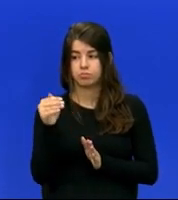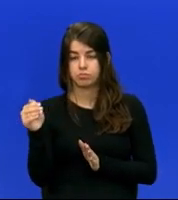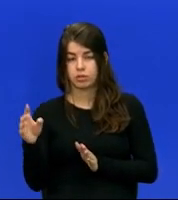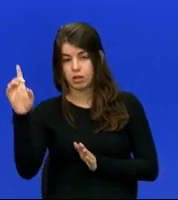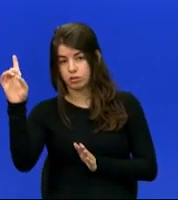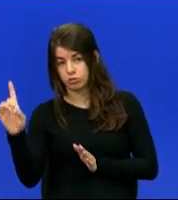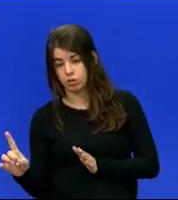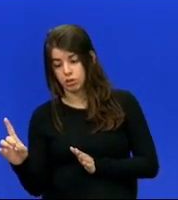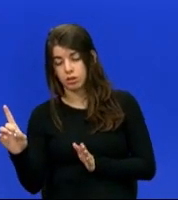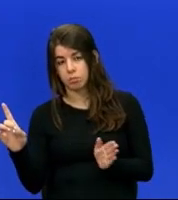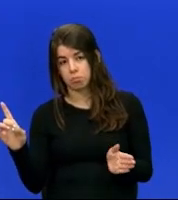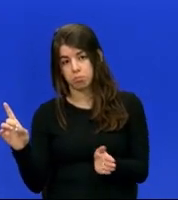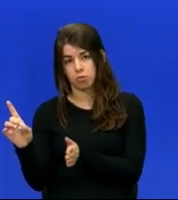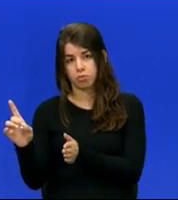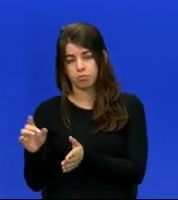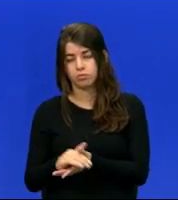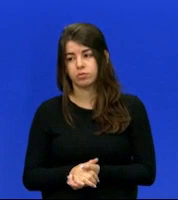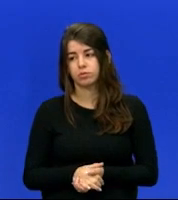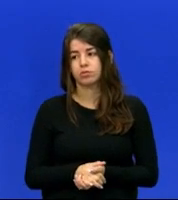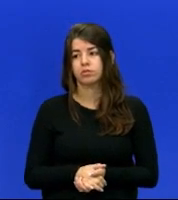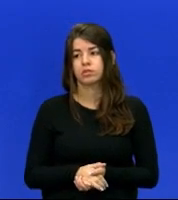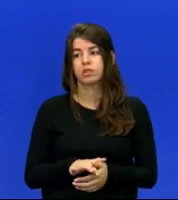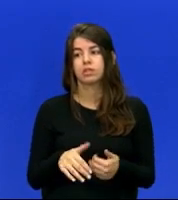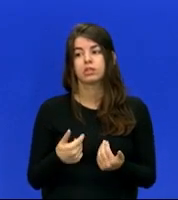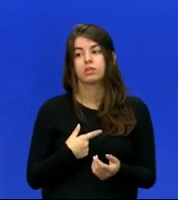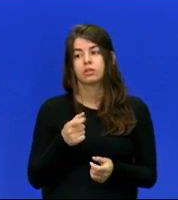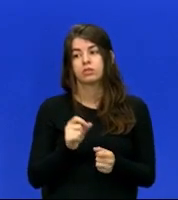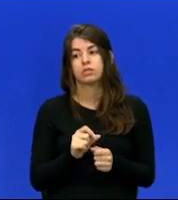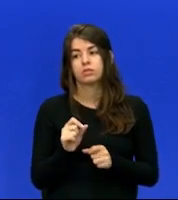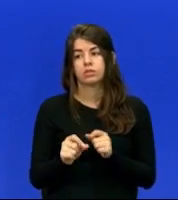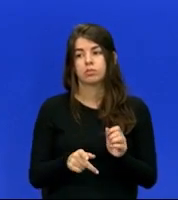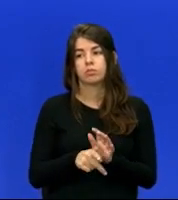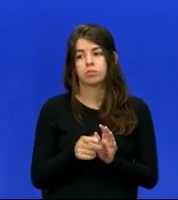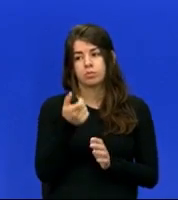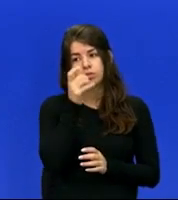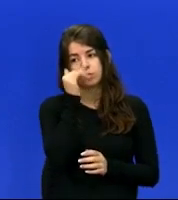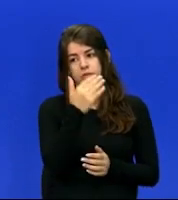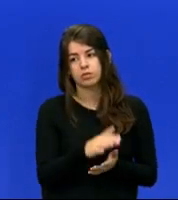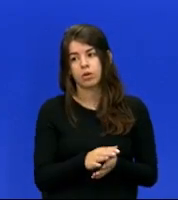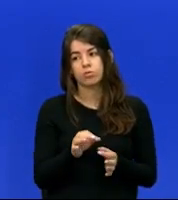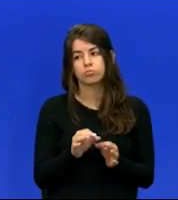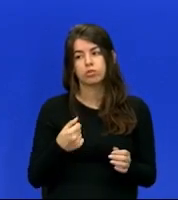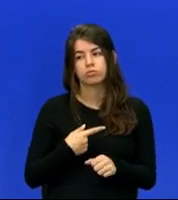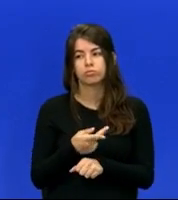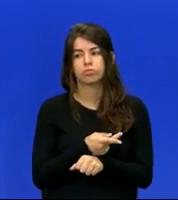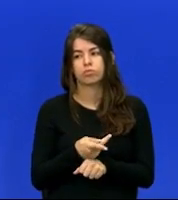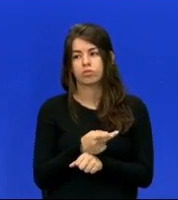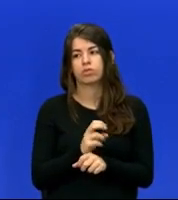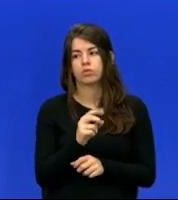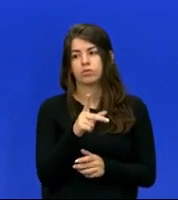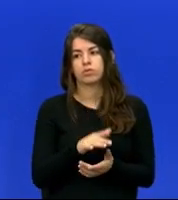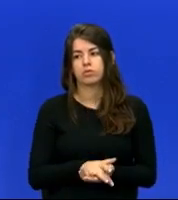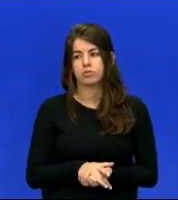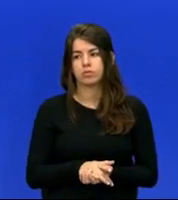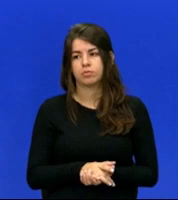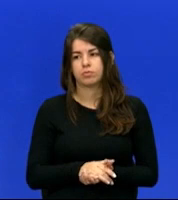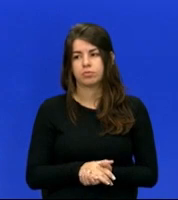minha direita de 12.500. Então, sendo assim, ela está aqui a área procurada,